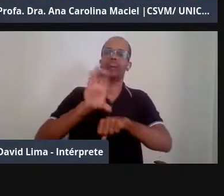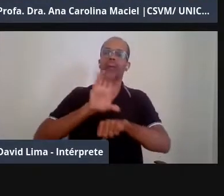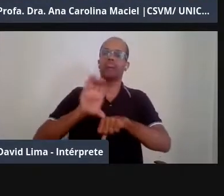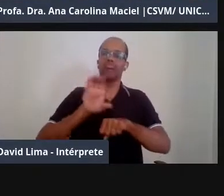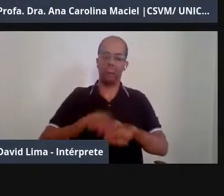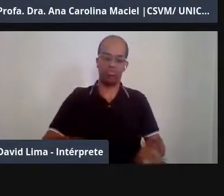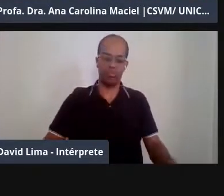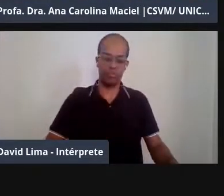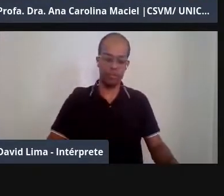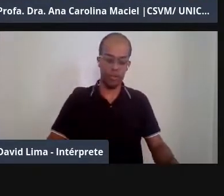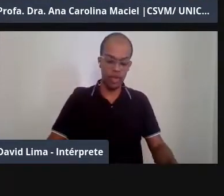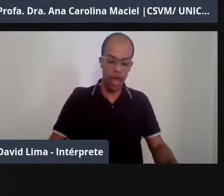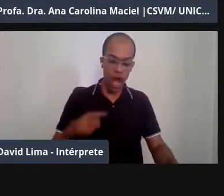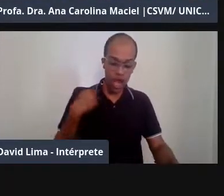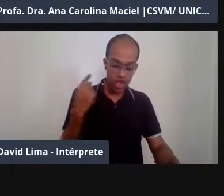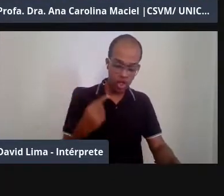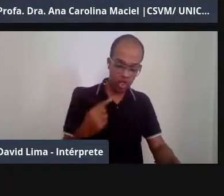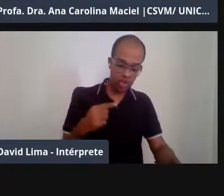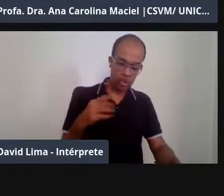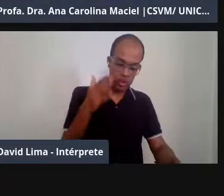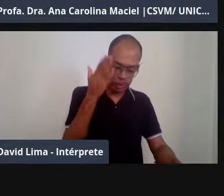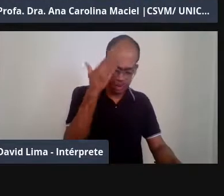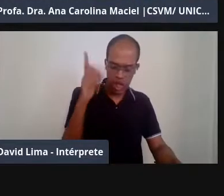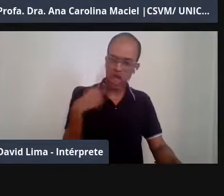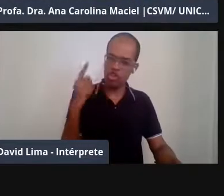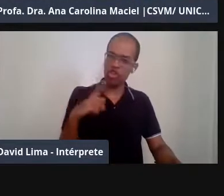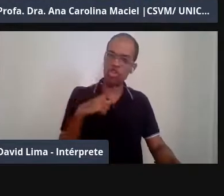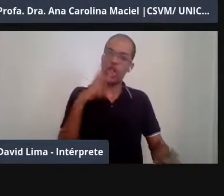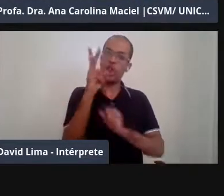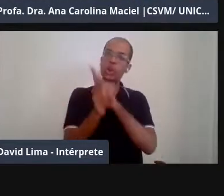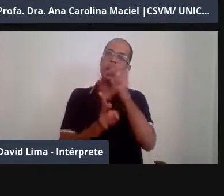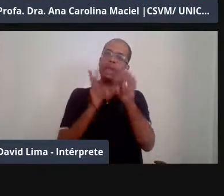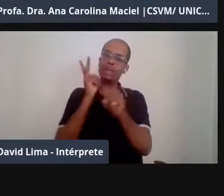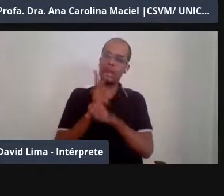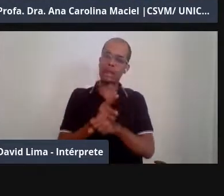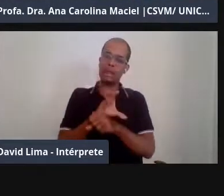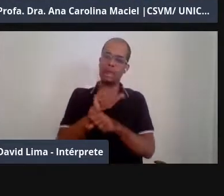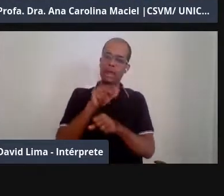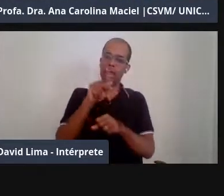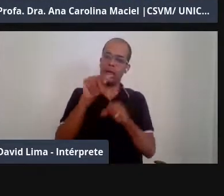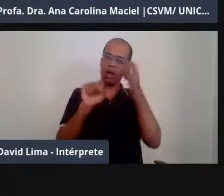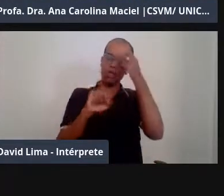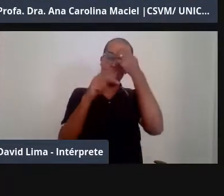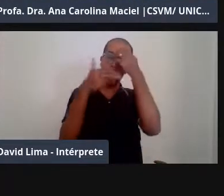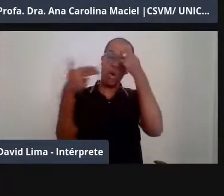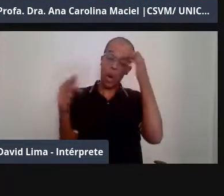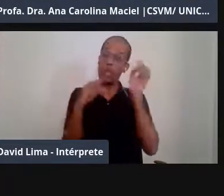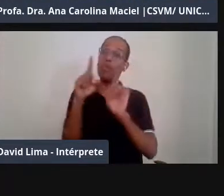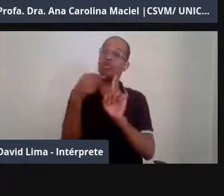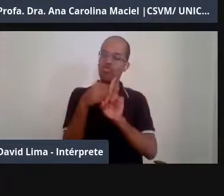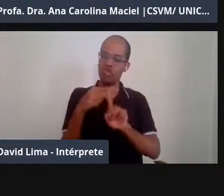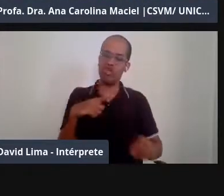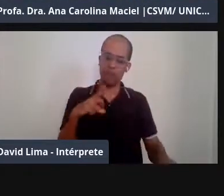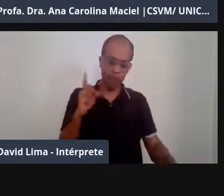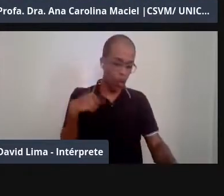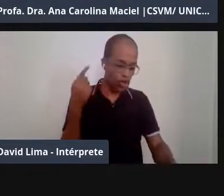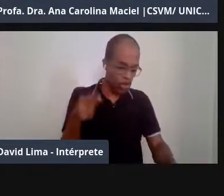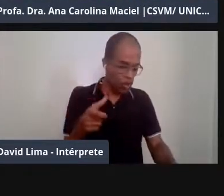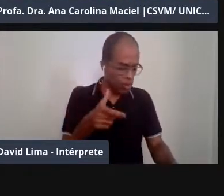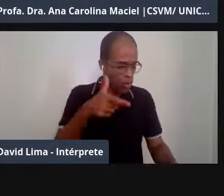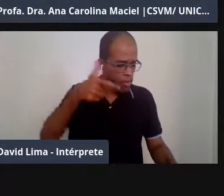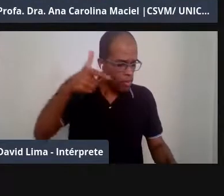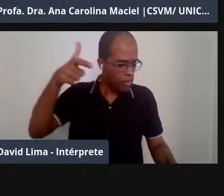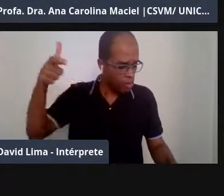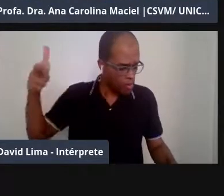que nós temos 2 anos de cátedra na Unicamp, que é um saldo bastante positivo. E nós vamos ampliando. Eu achei,